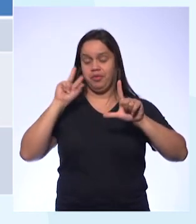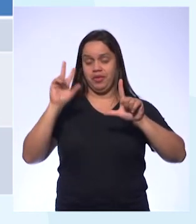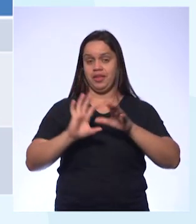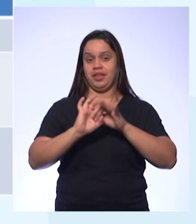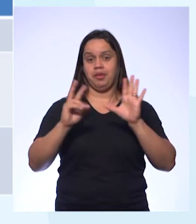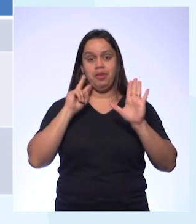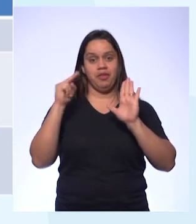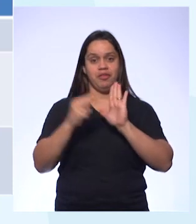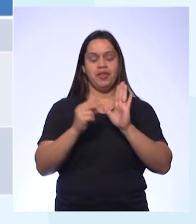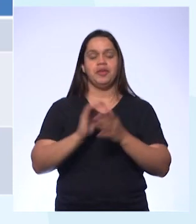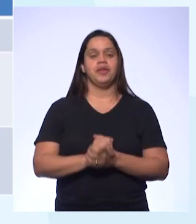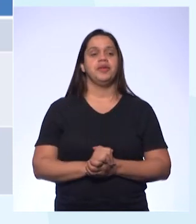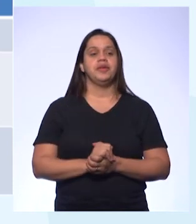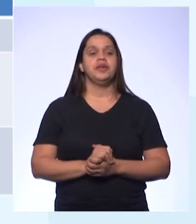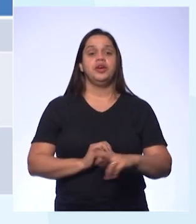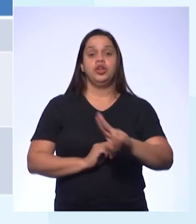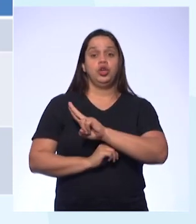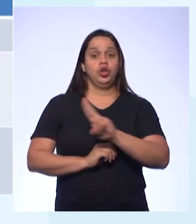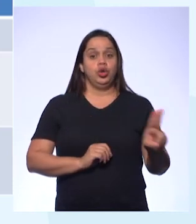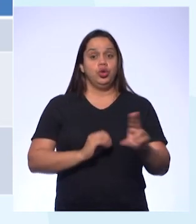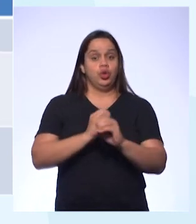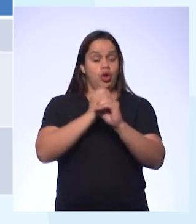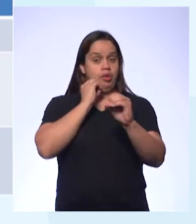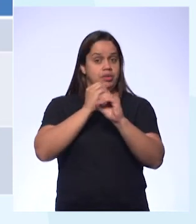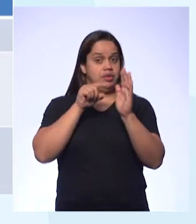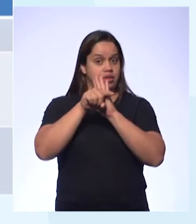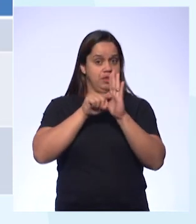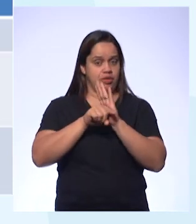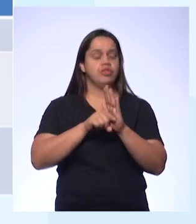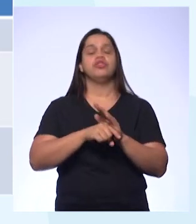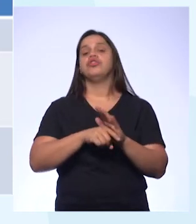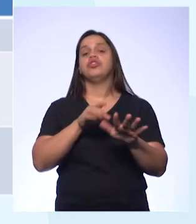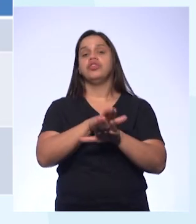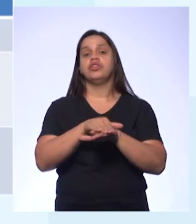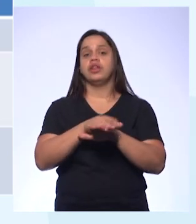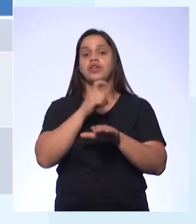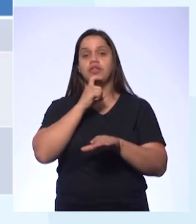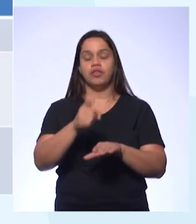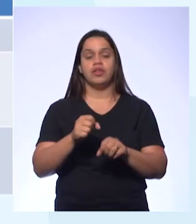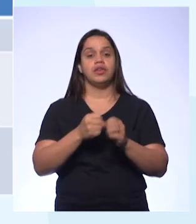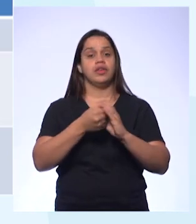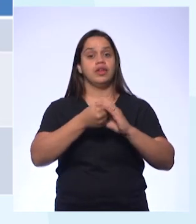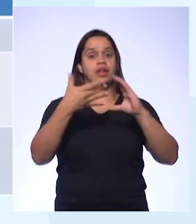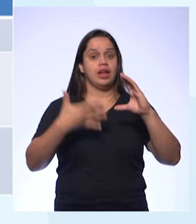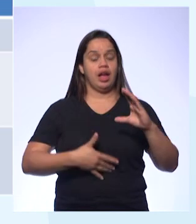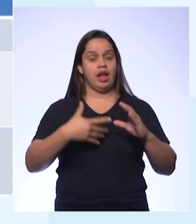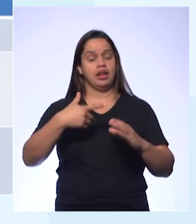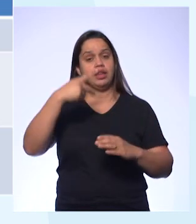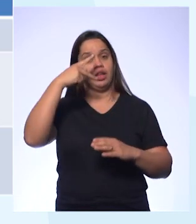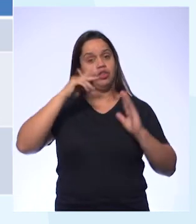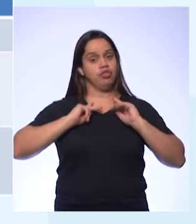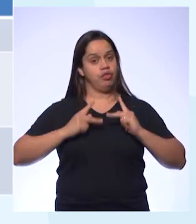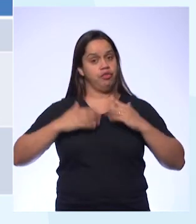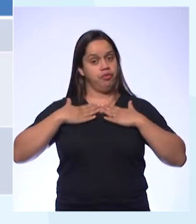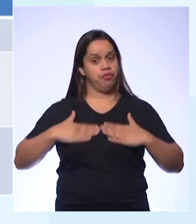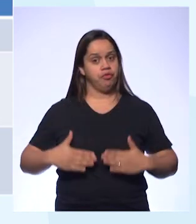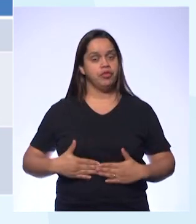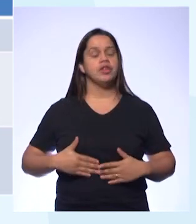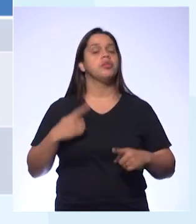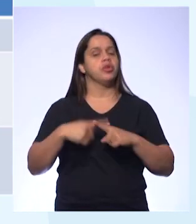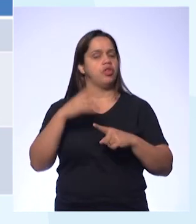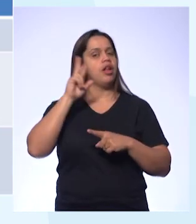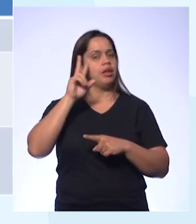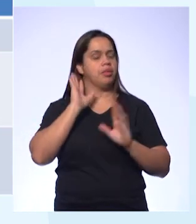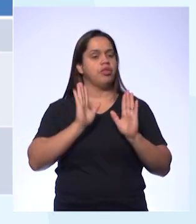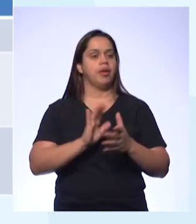eles vão pesquisar. Seu nome científico da tartaruga verde, características físicas, essa dá para lembrar, porque falou um pouco.